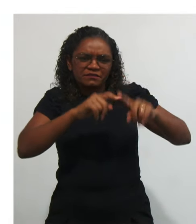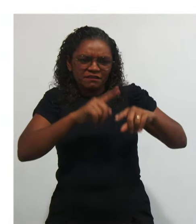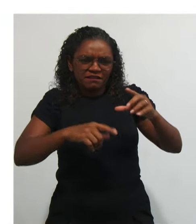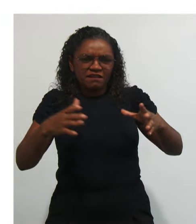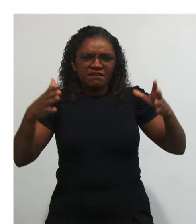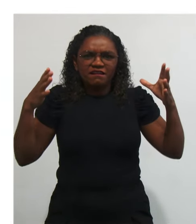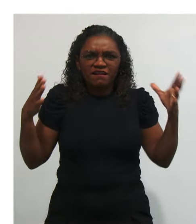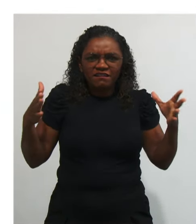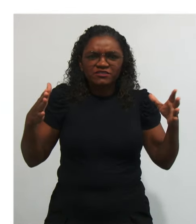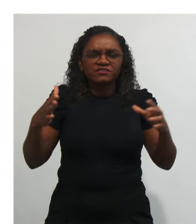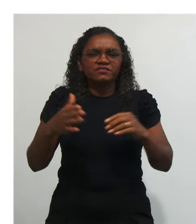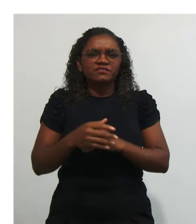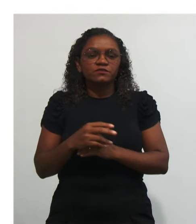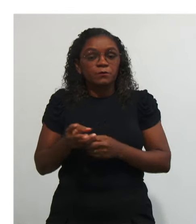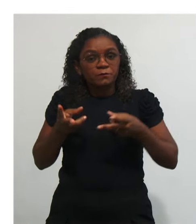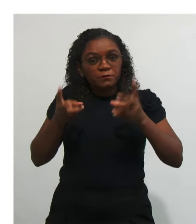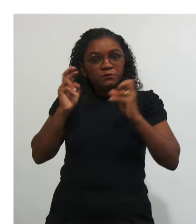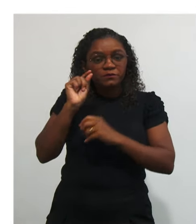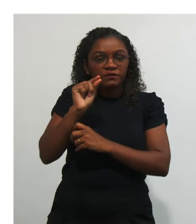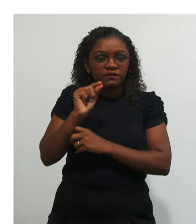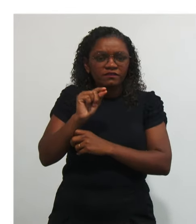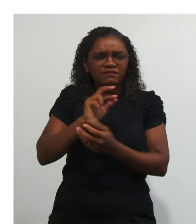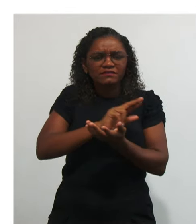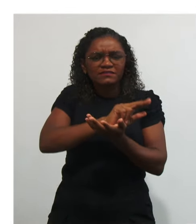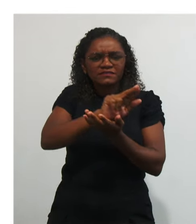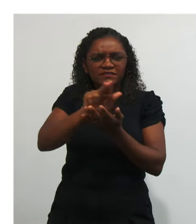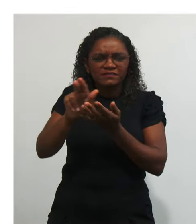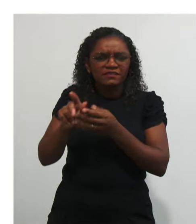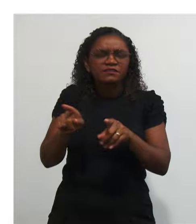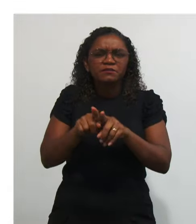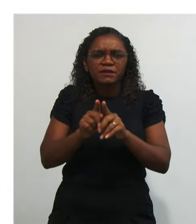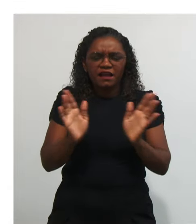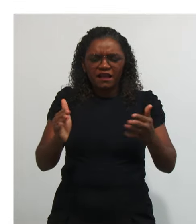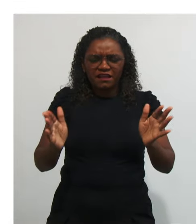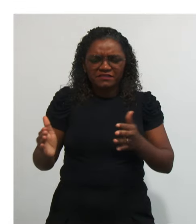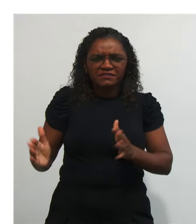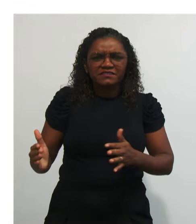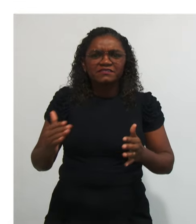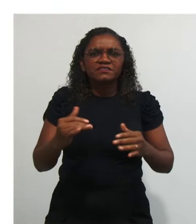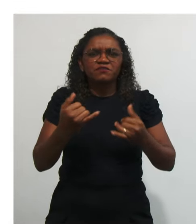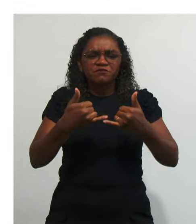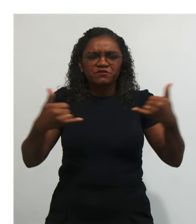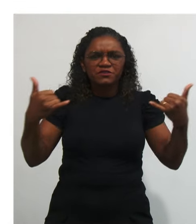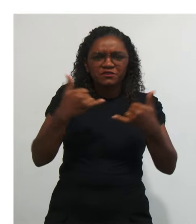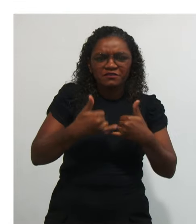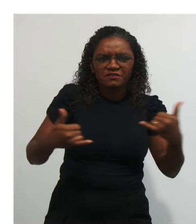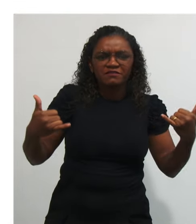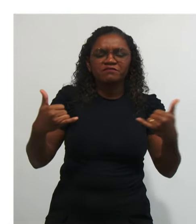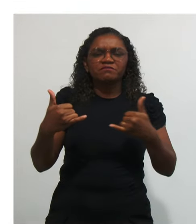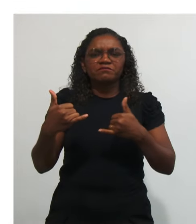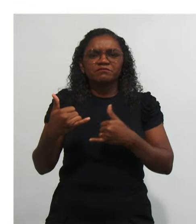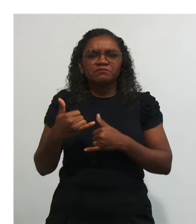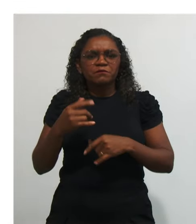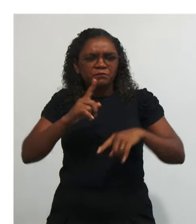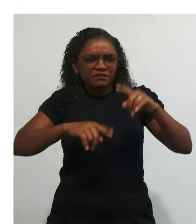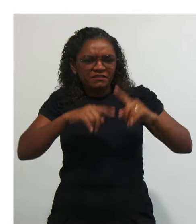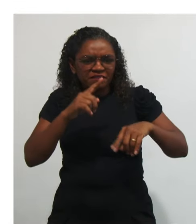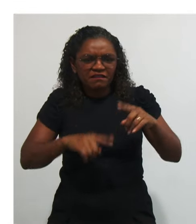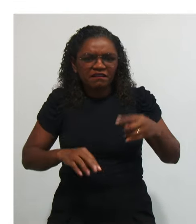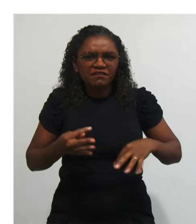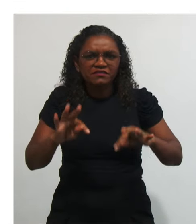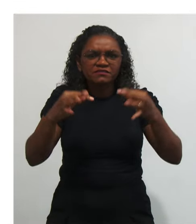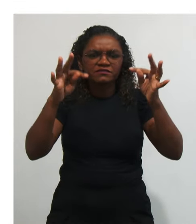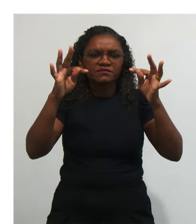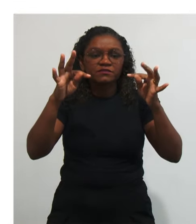desse outro lado perceba que ele tá com várias caixas aí e Fios e aparelhos eletrônicos e perceba que